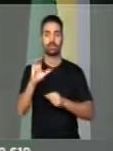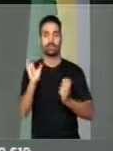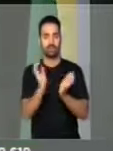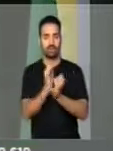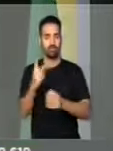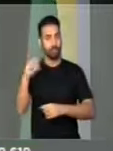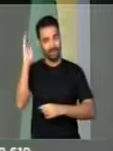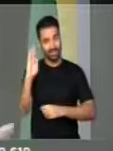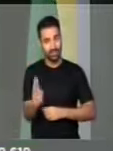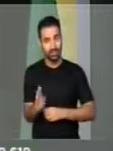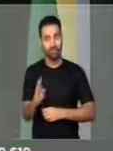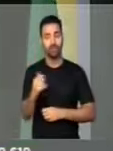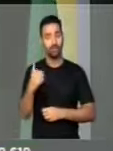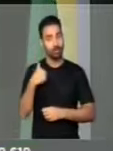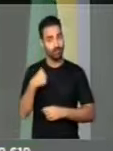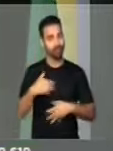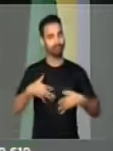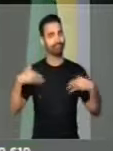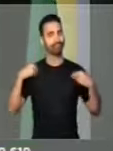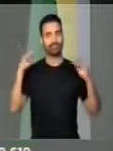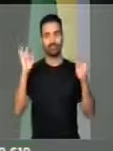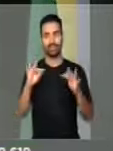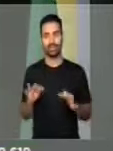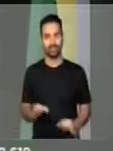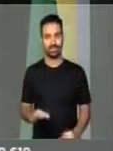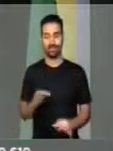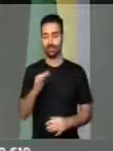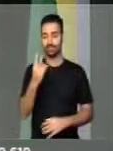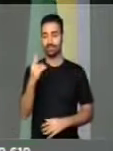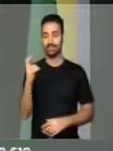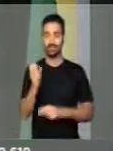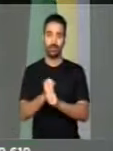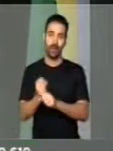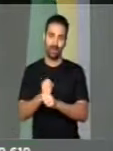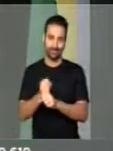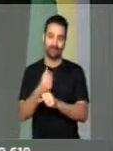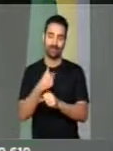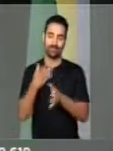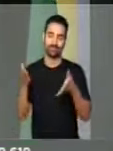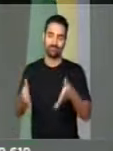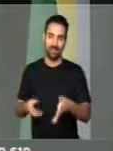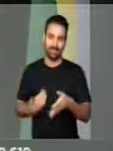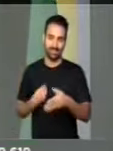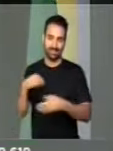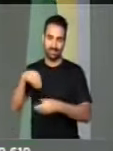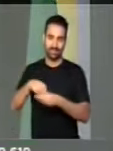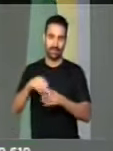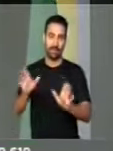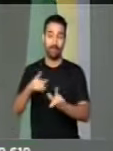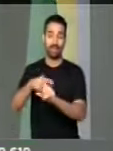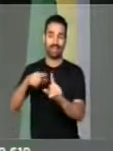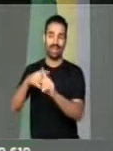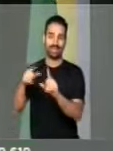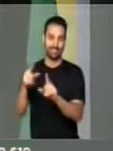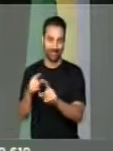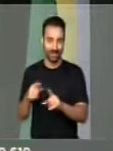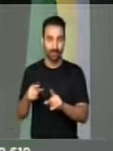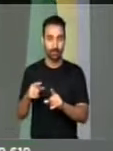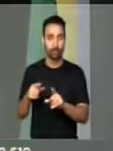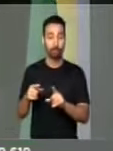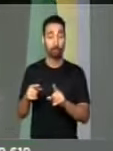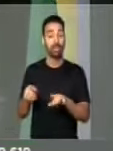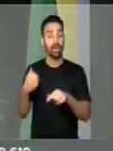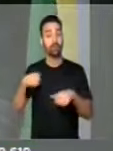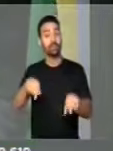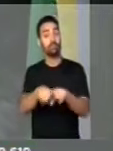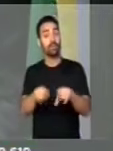Brasil, onde eu tenho a honra de pelo menos metade deles já fazer parte dessa corrente de graça. De ter sido também